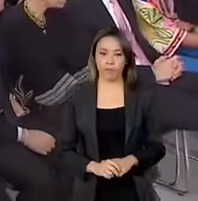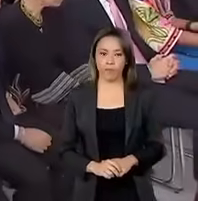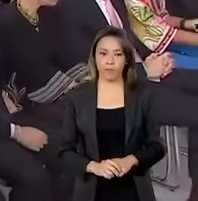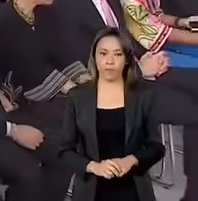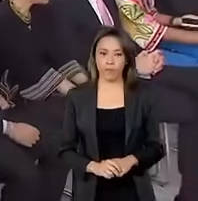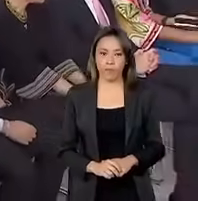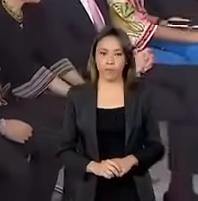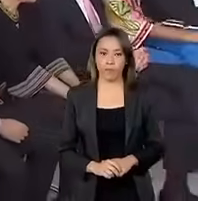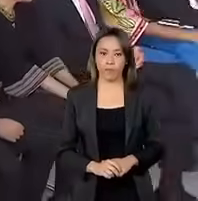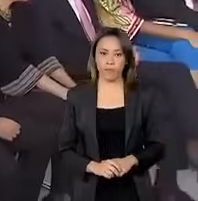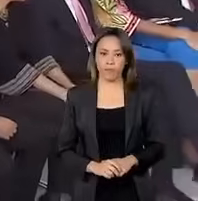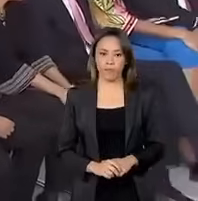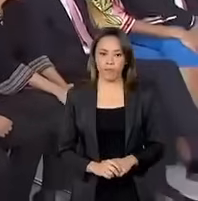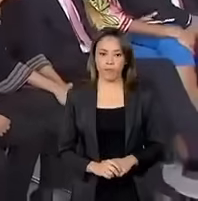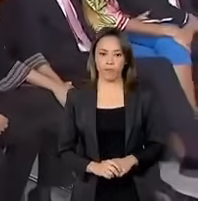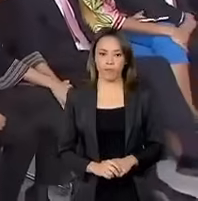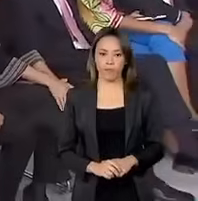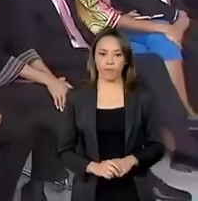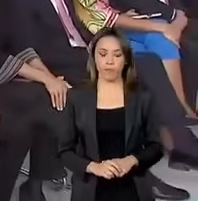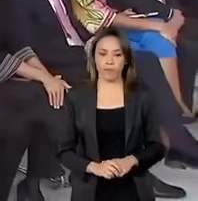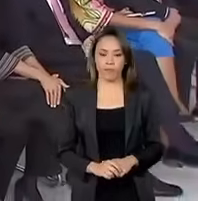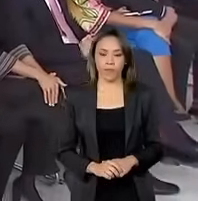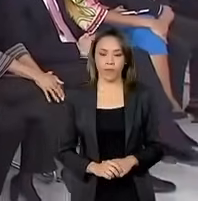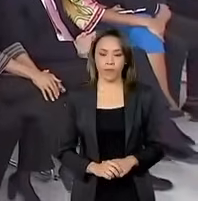aqui. Já foi feito.